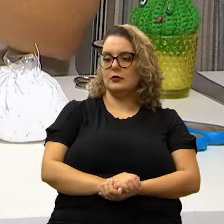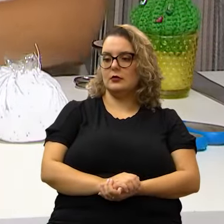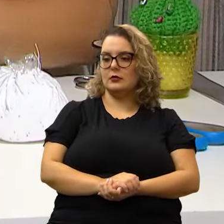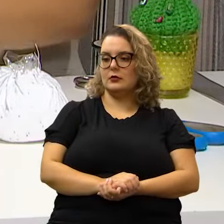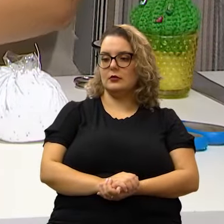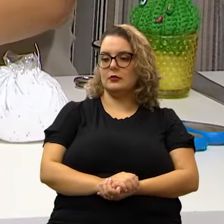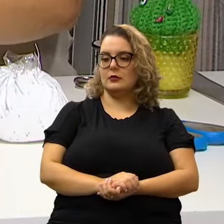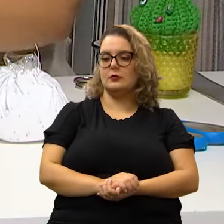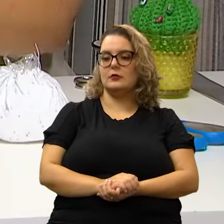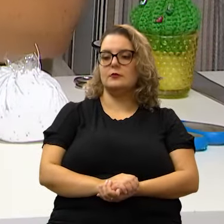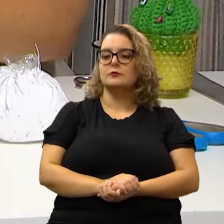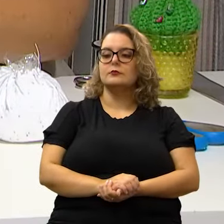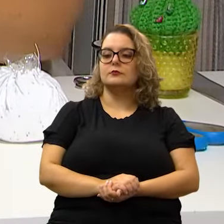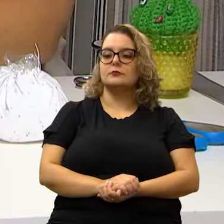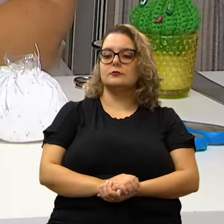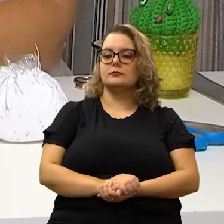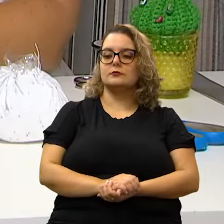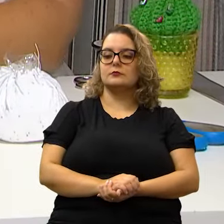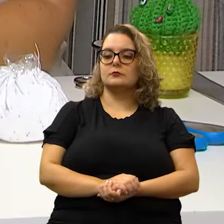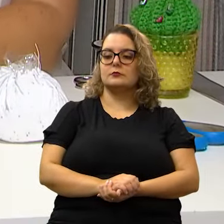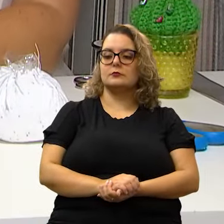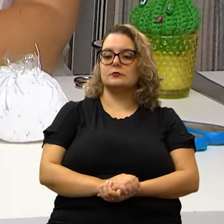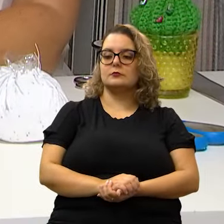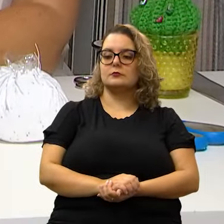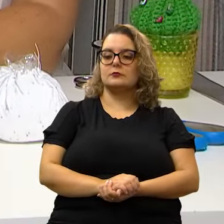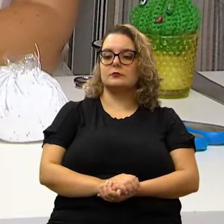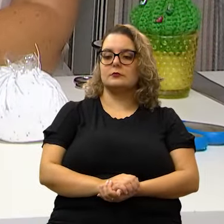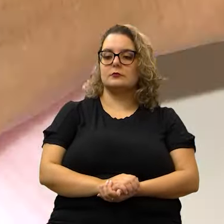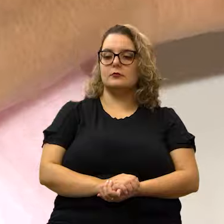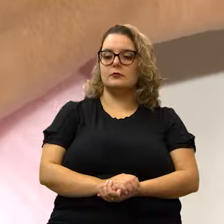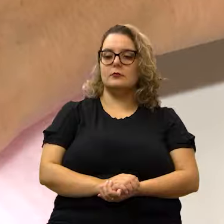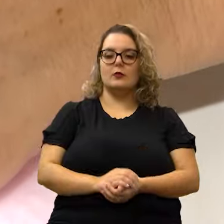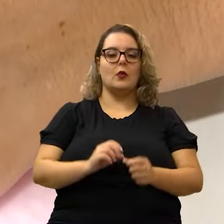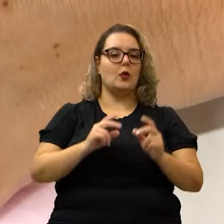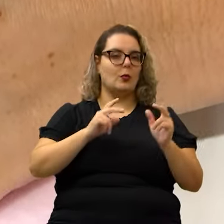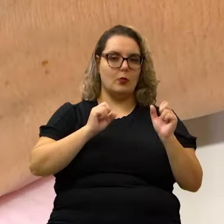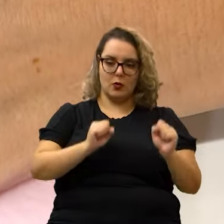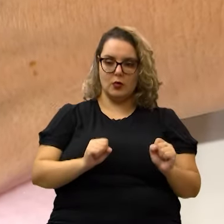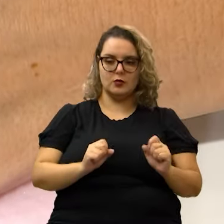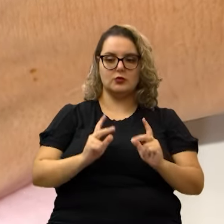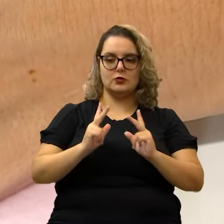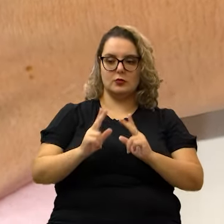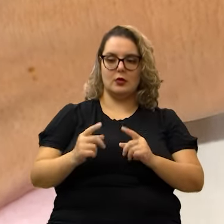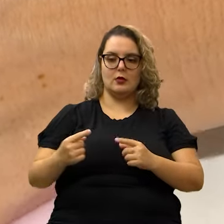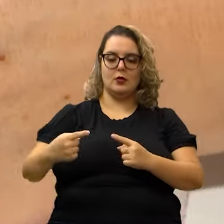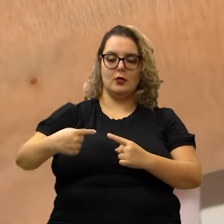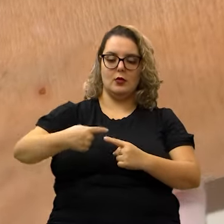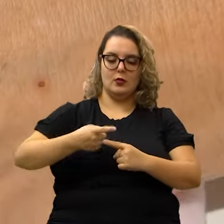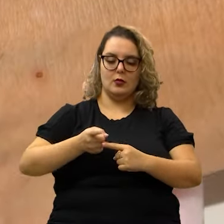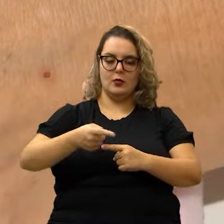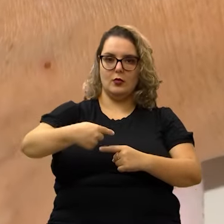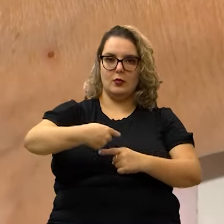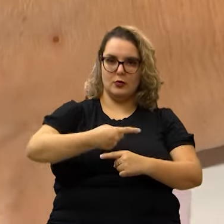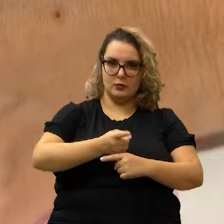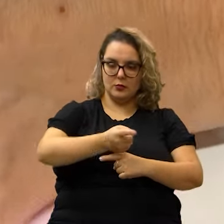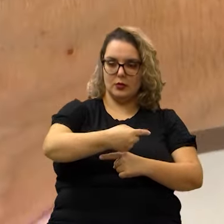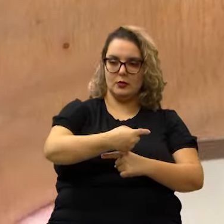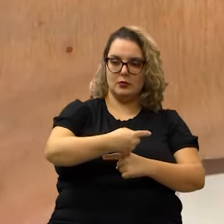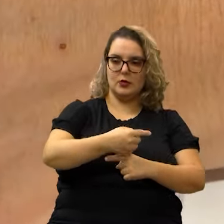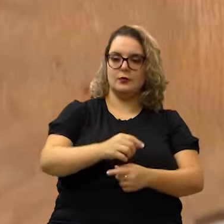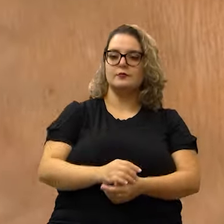Então eu vou trabalhar os pontinhos. Eu posso fazer o mesmo ponto, como eu falei, o alinhavo, vou fazendo o